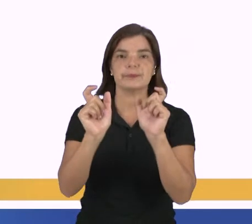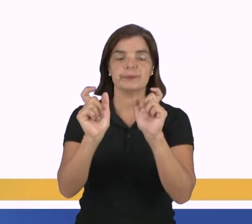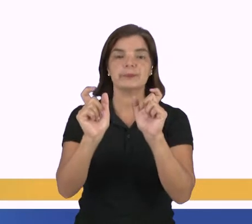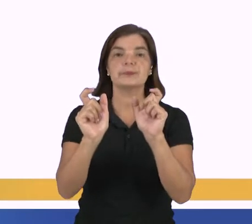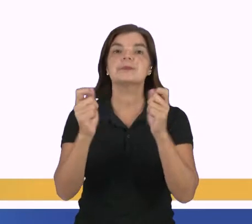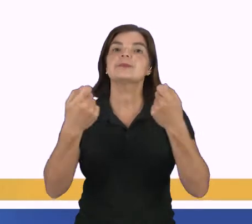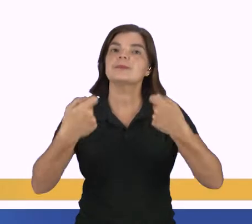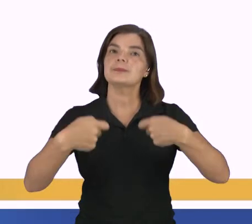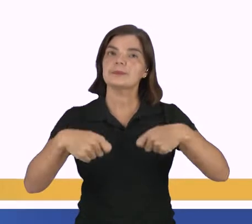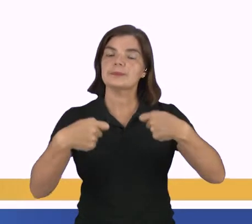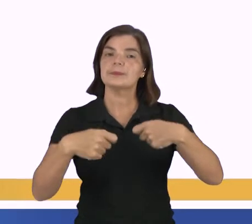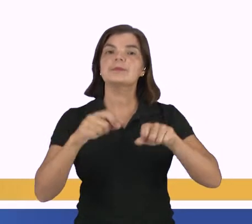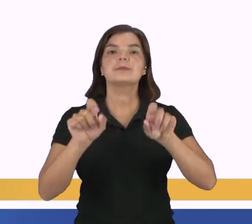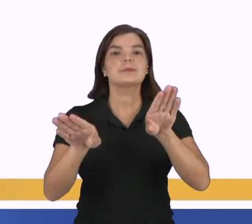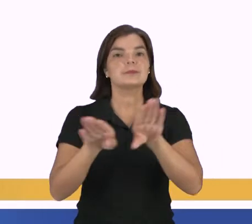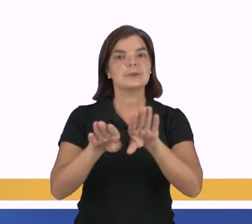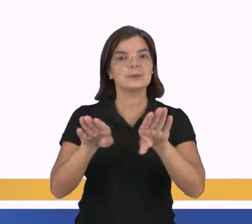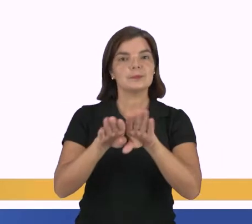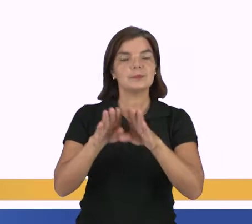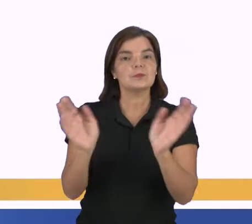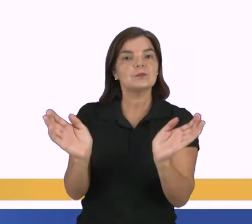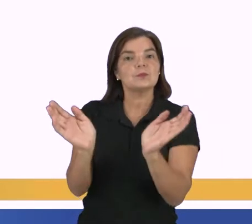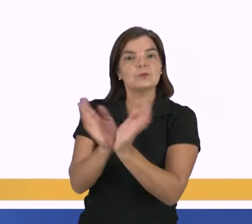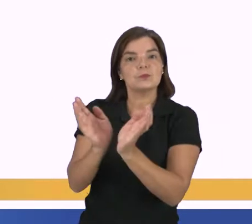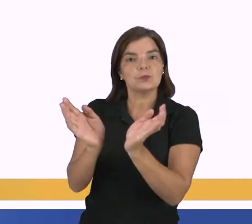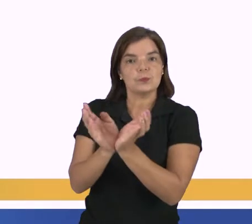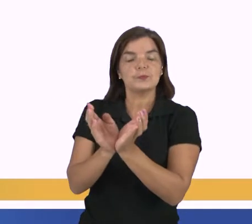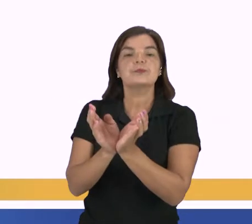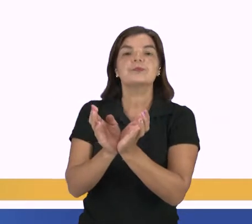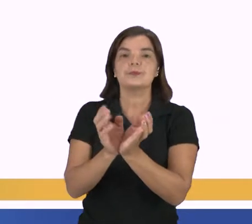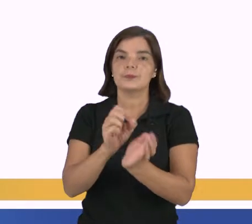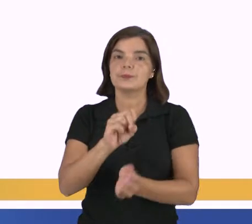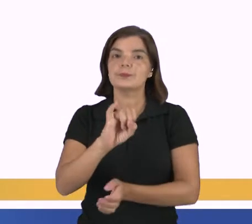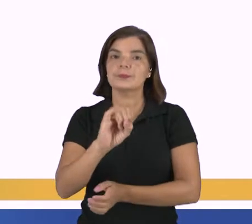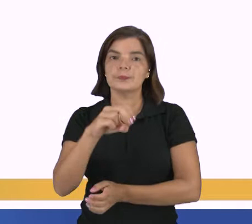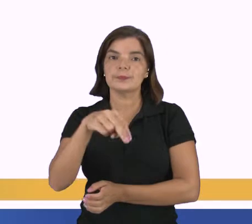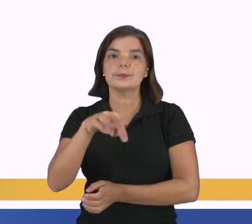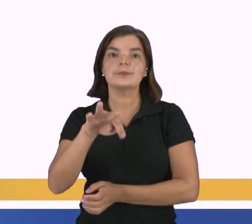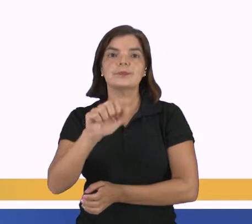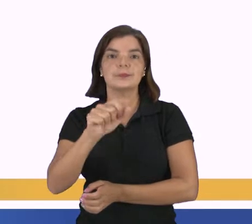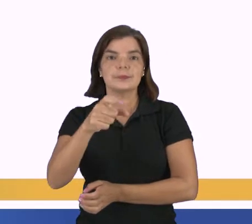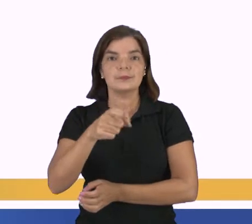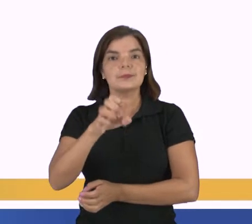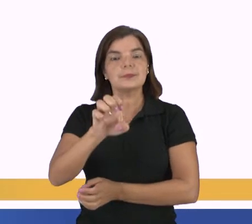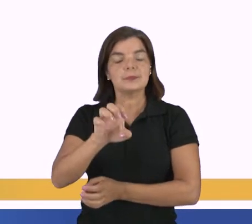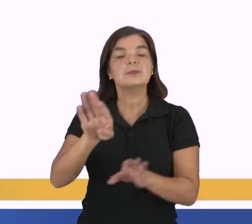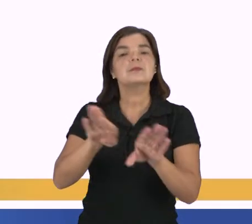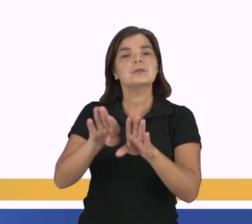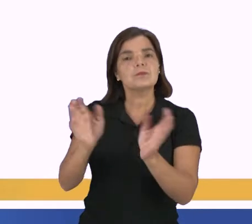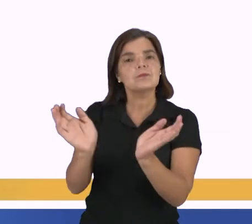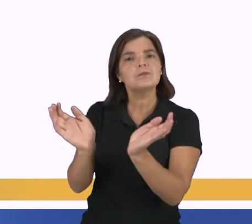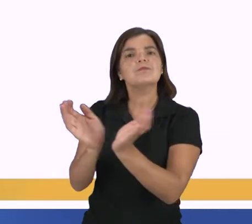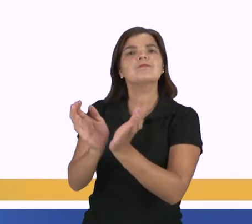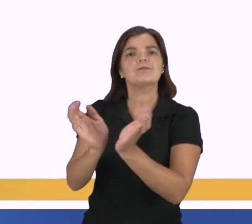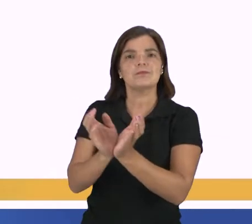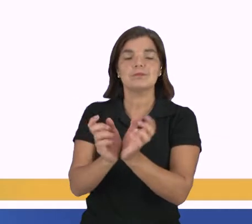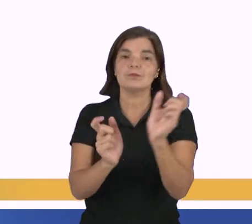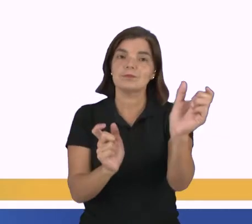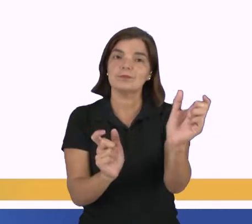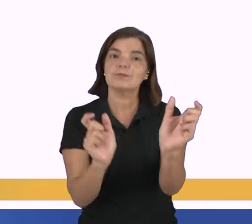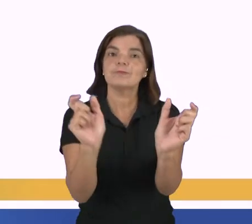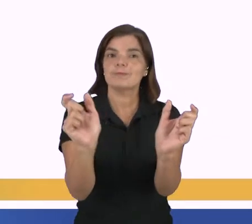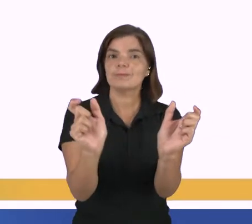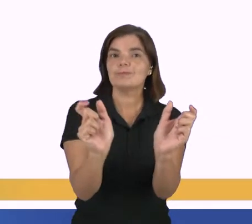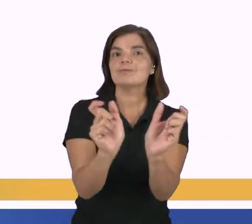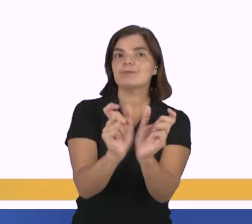si, né, que sintaxe é esse conjunto de relações que as palavras elas vão estabelecer uma com a outra,